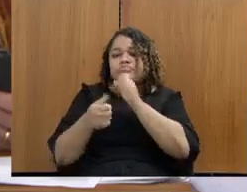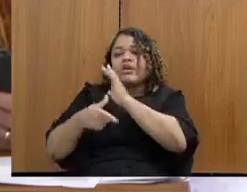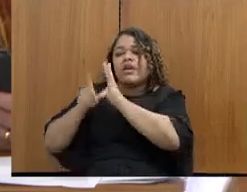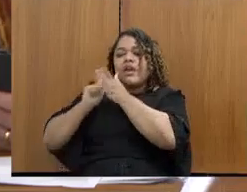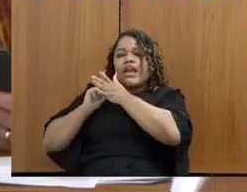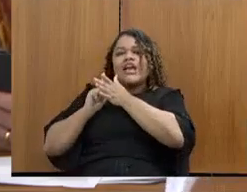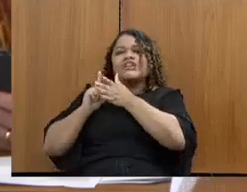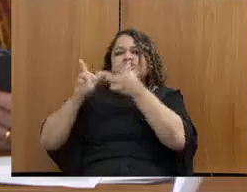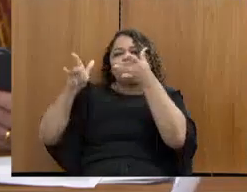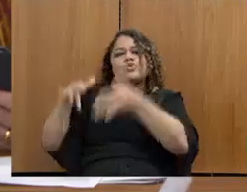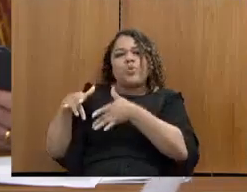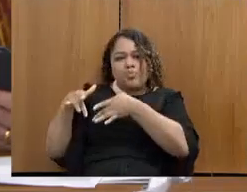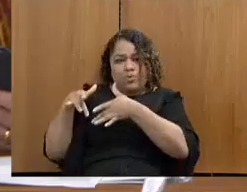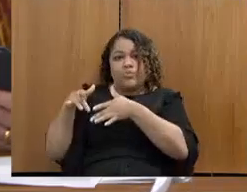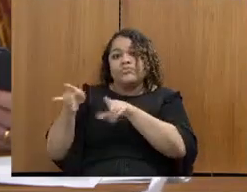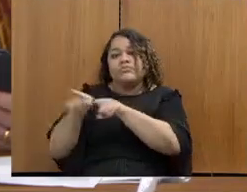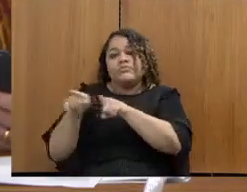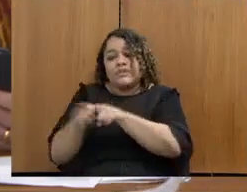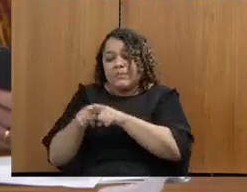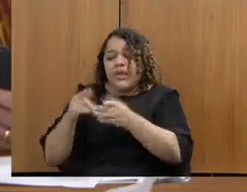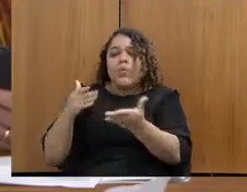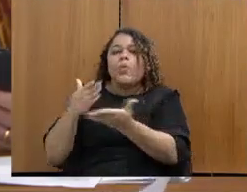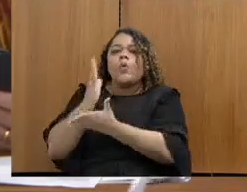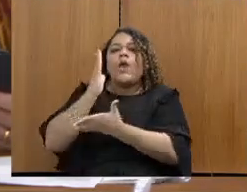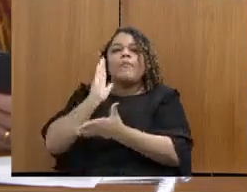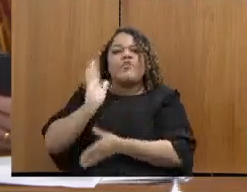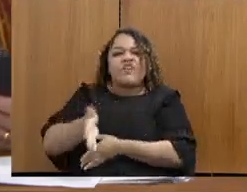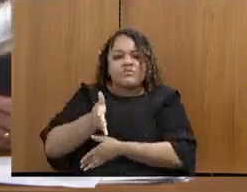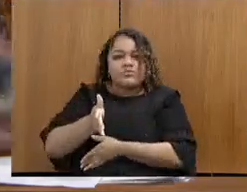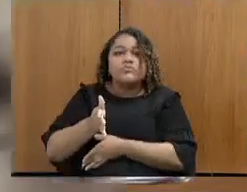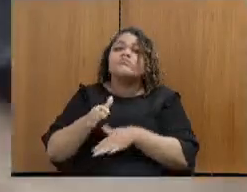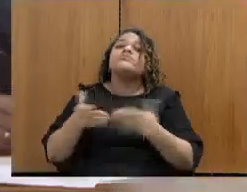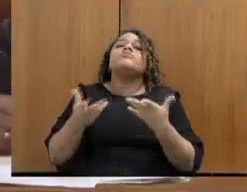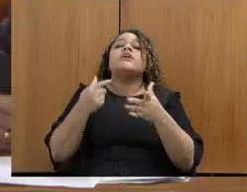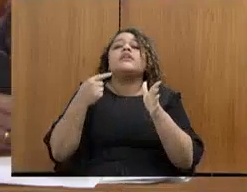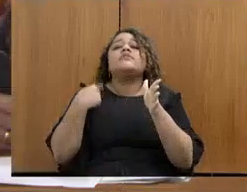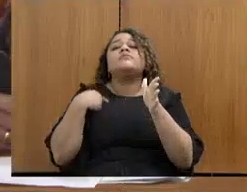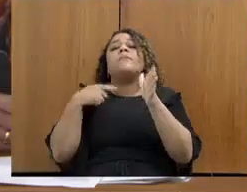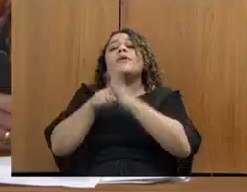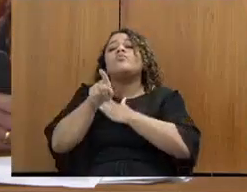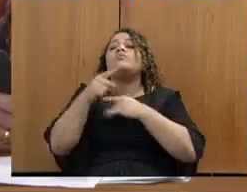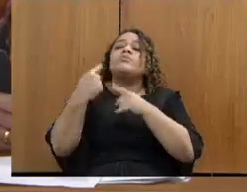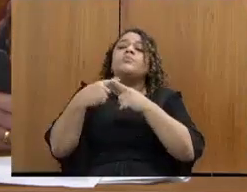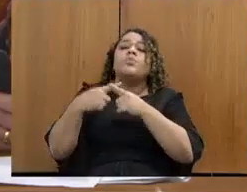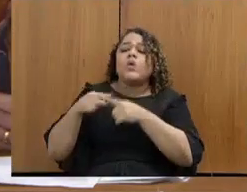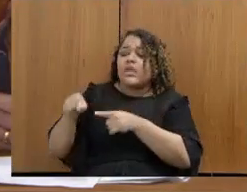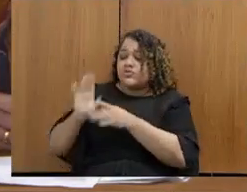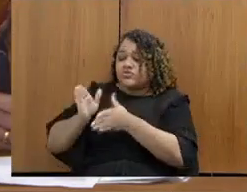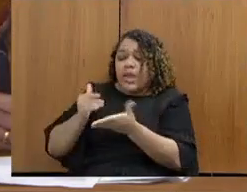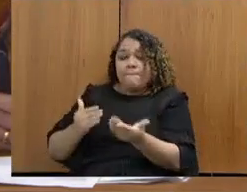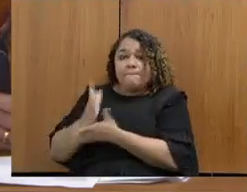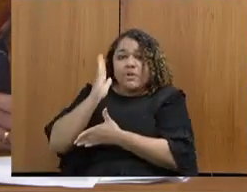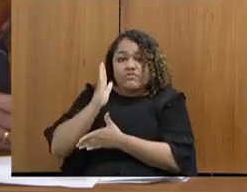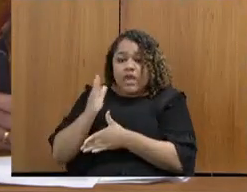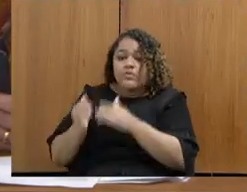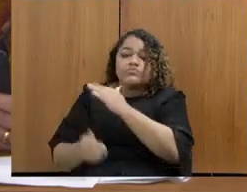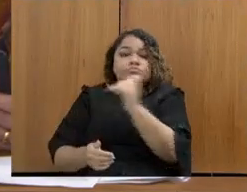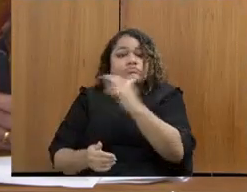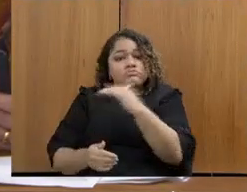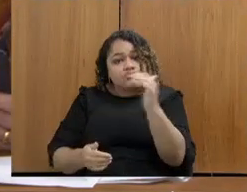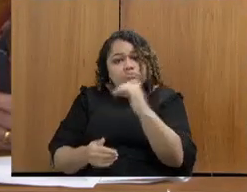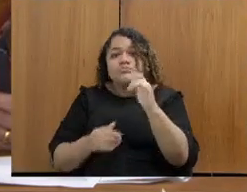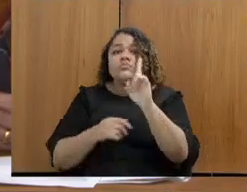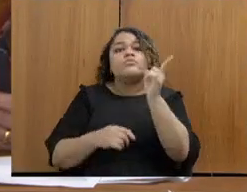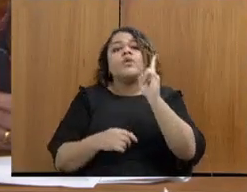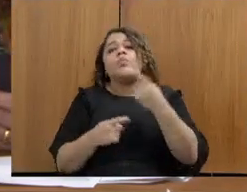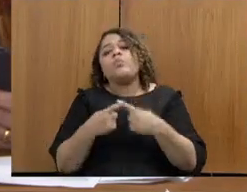eles deixaram aqui a pergunta pra gente porque não convocar né os aprovados para que façam essas outras etapas que já tem no